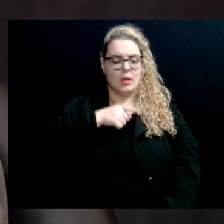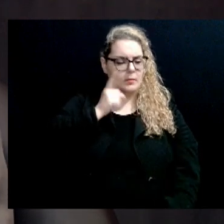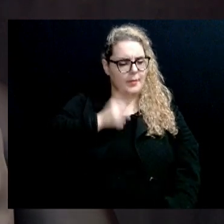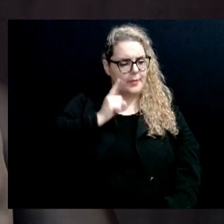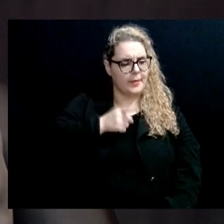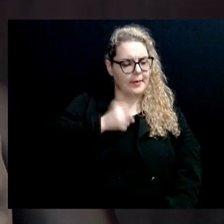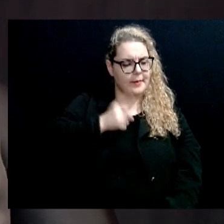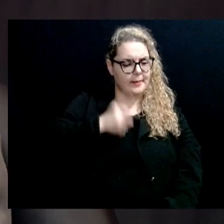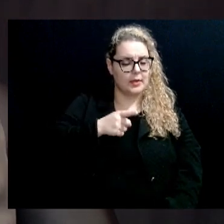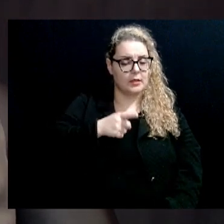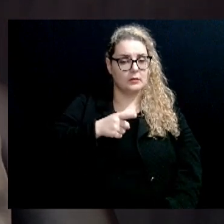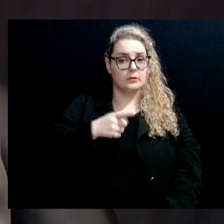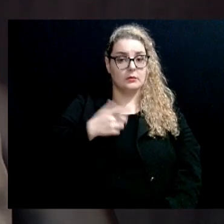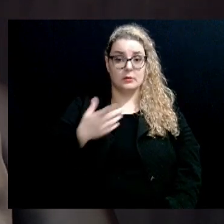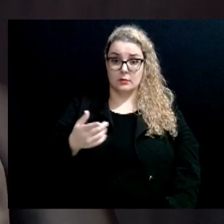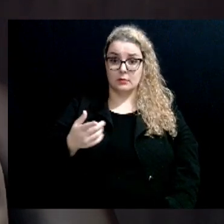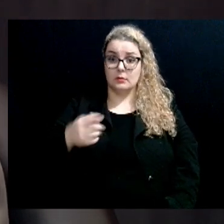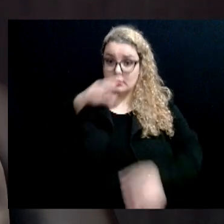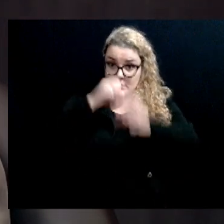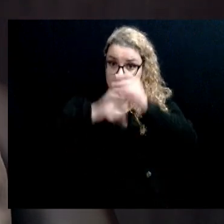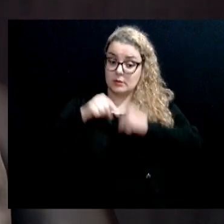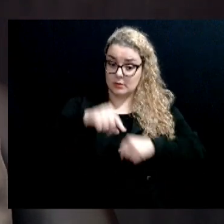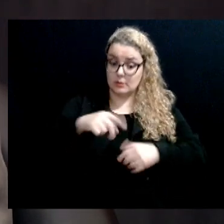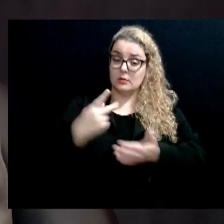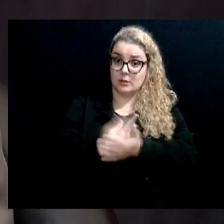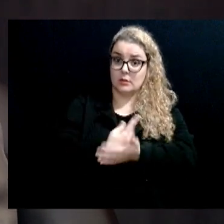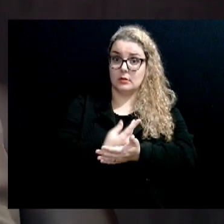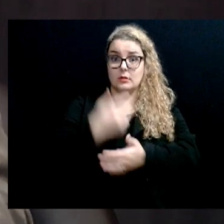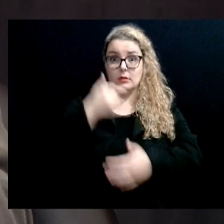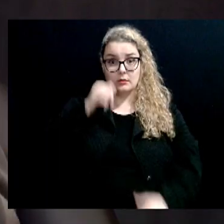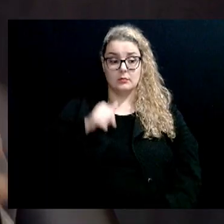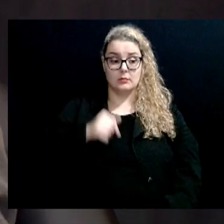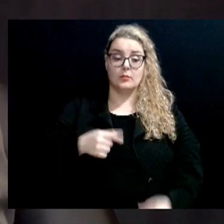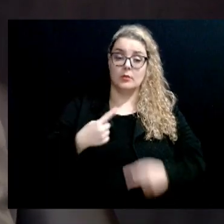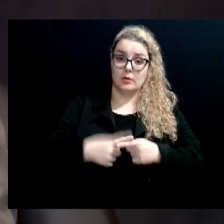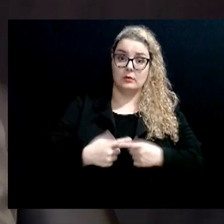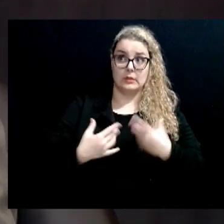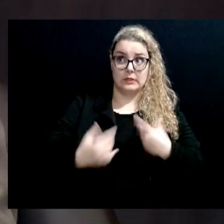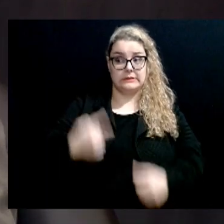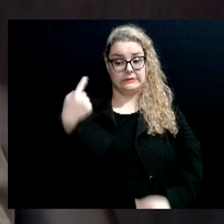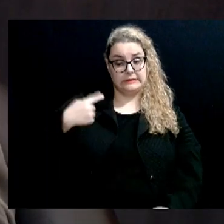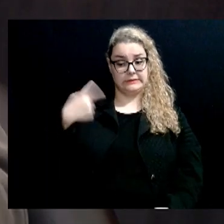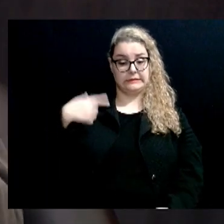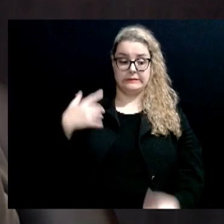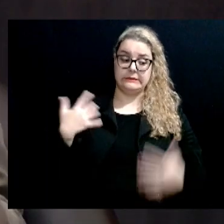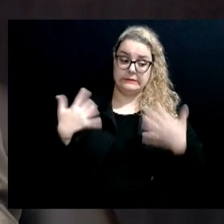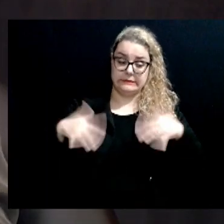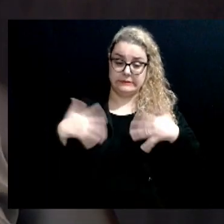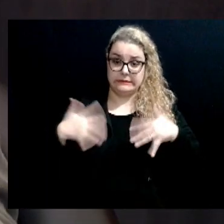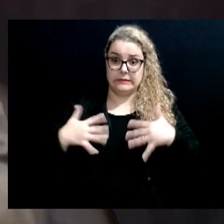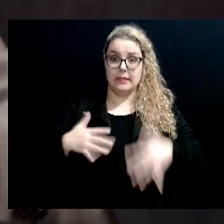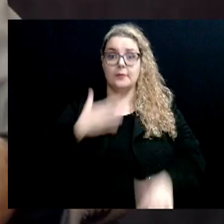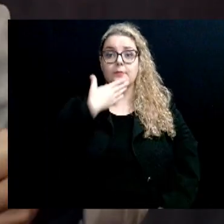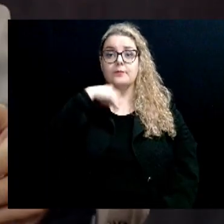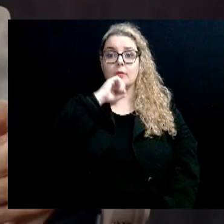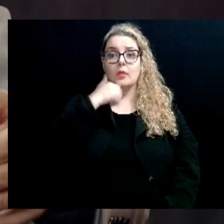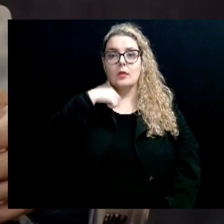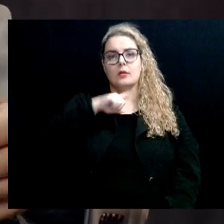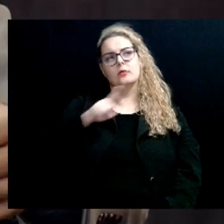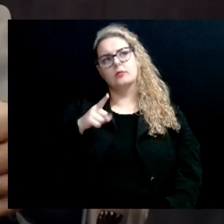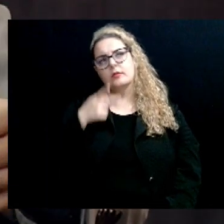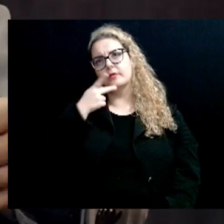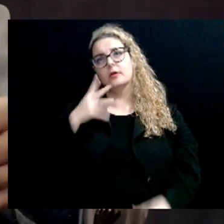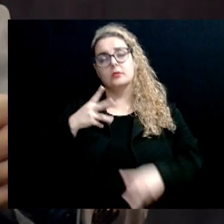que aquilo é errado e ela vai evitar fazer aquilo, porque senão ela toma uma bronca. Agora, os pais geralmente, quando criam, não vou generalizar, mas assim, quando você cria o seu